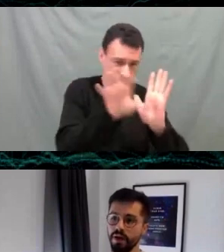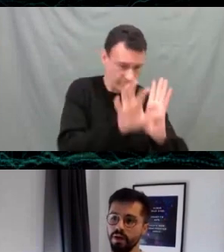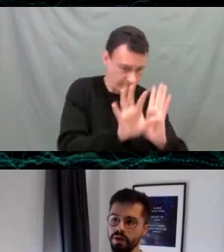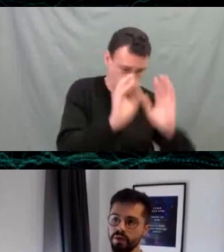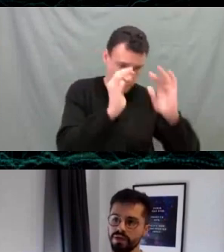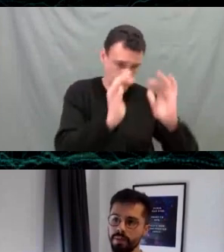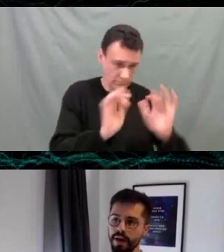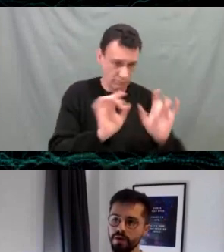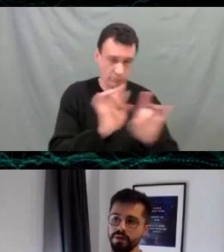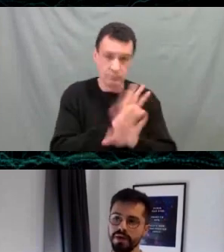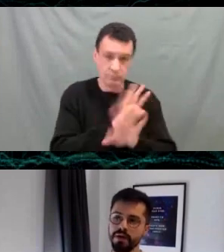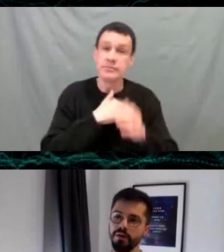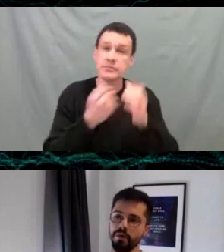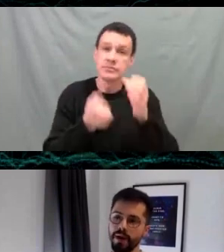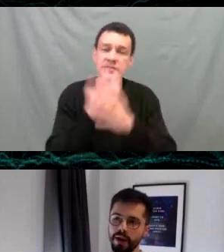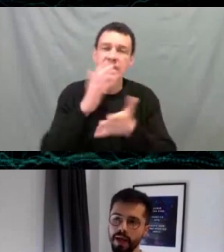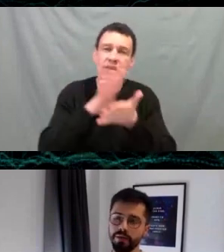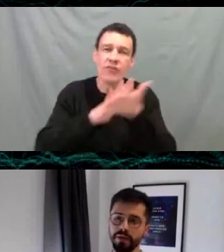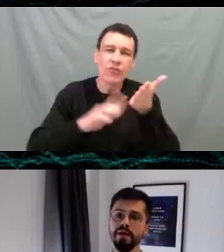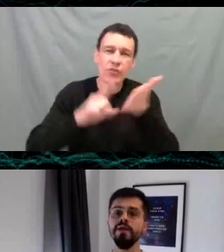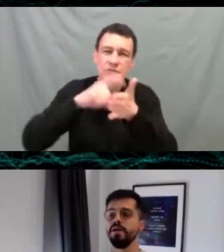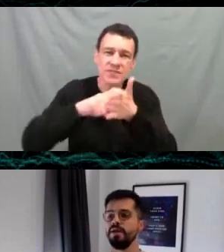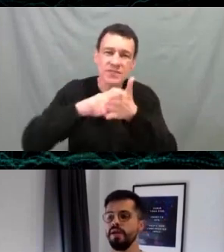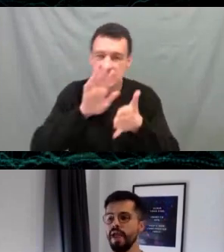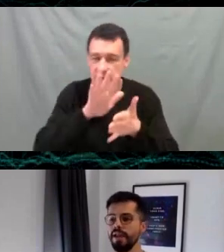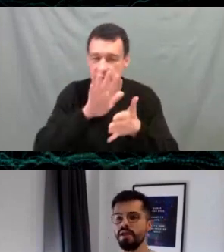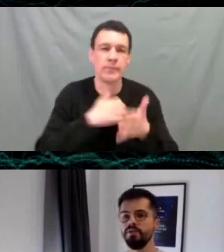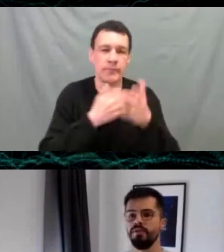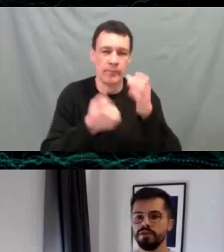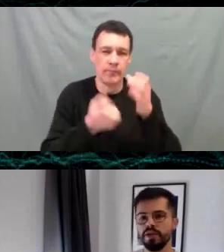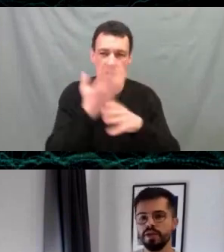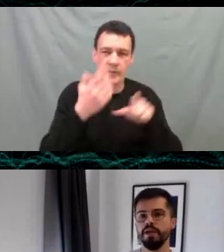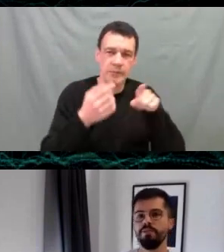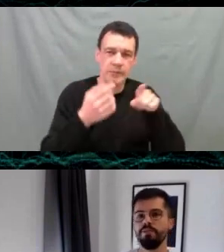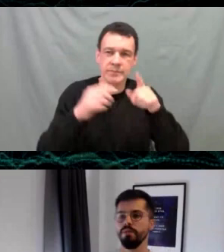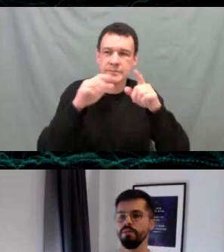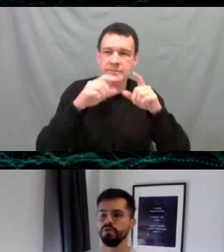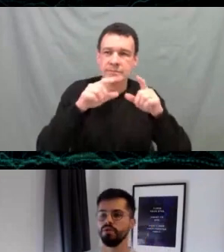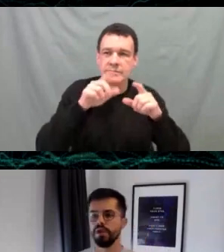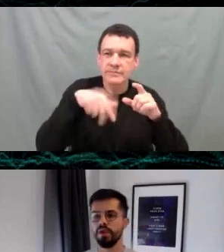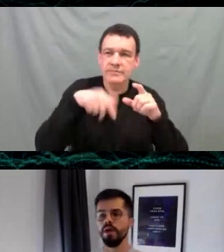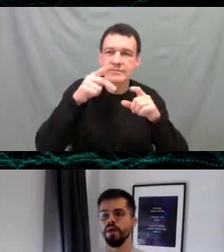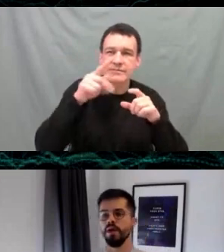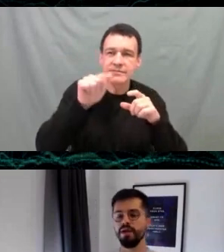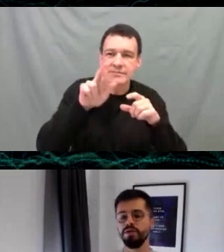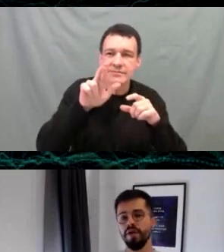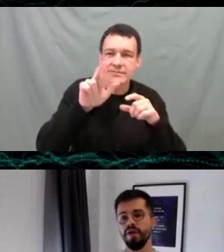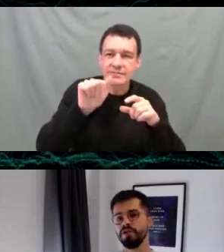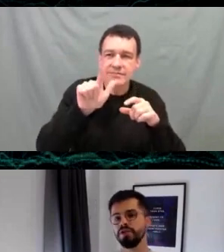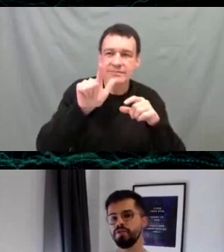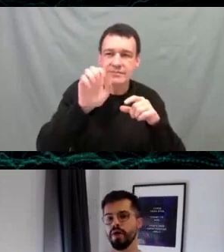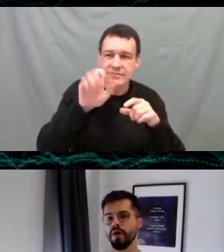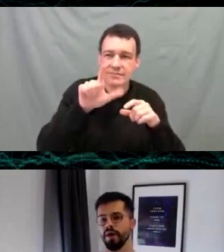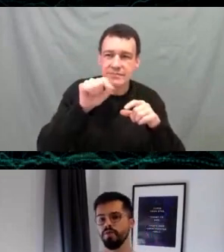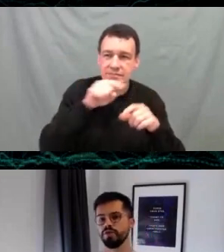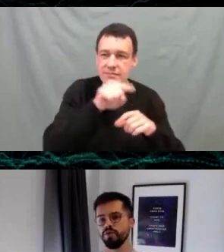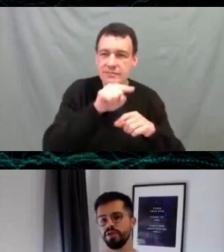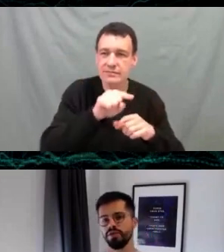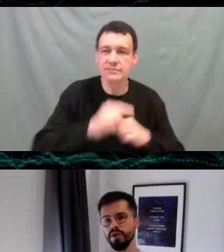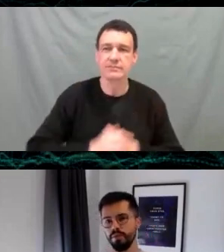função como que eu crio ela eu queria que esse Pérola o que ou paralelo né e ele faz o que ele permite com que diferentes